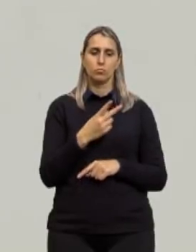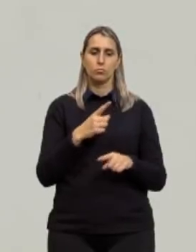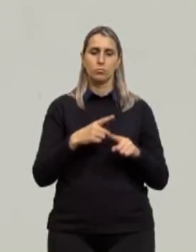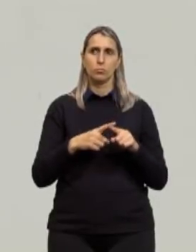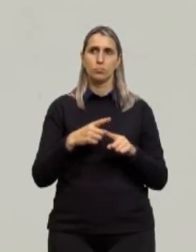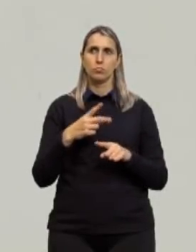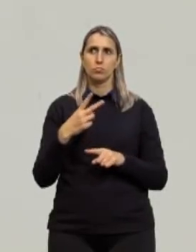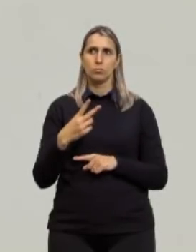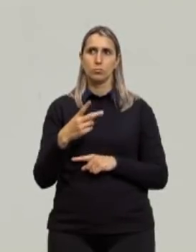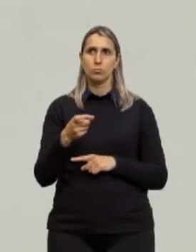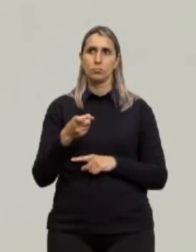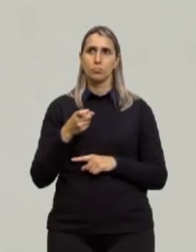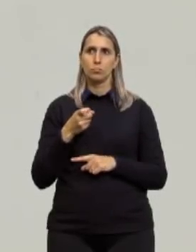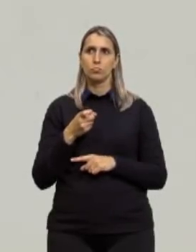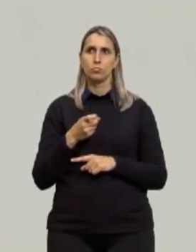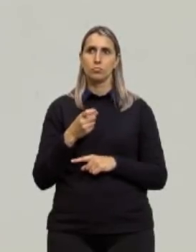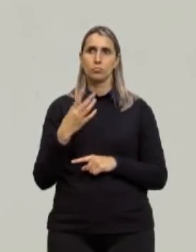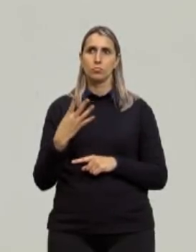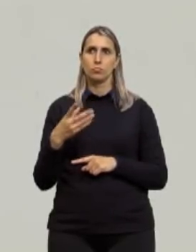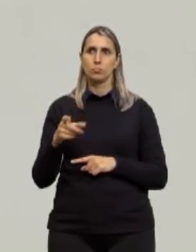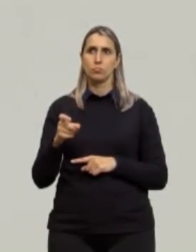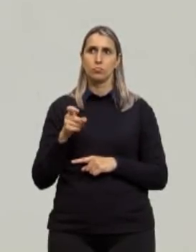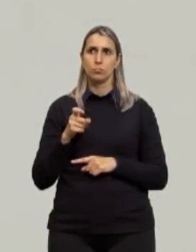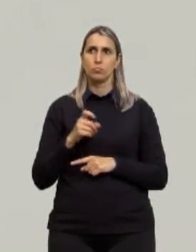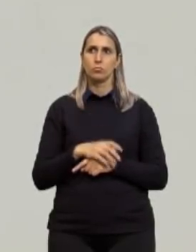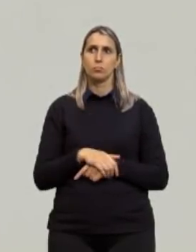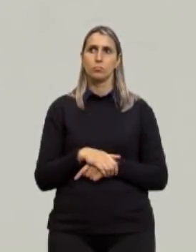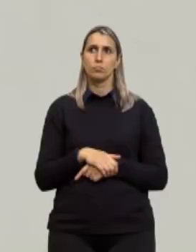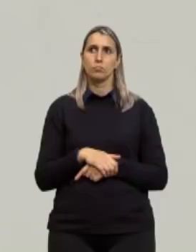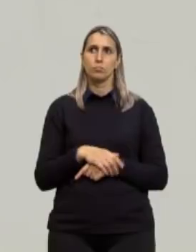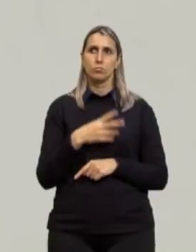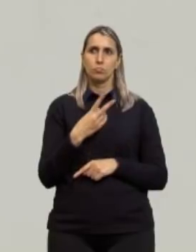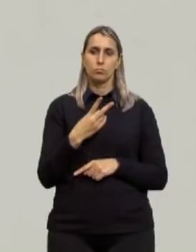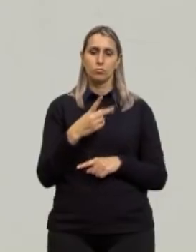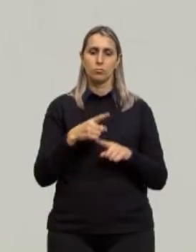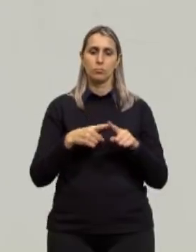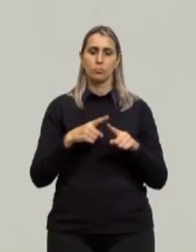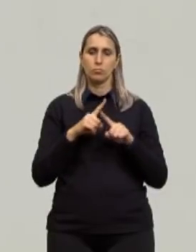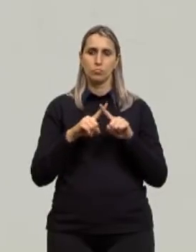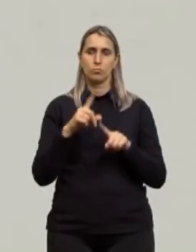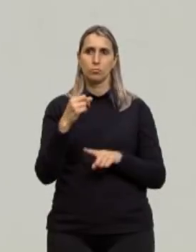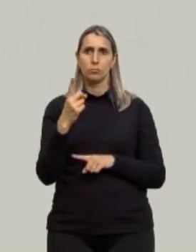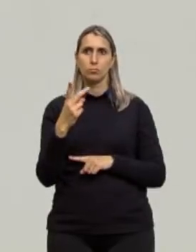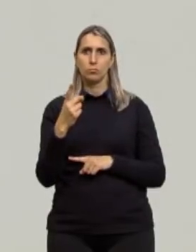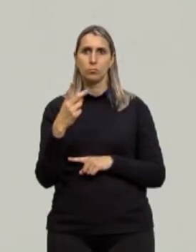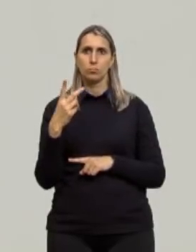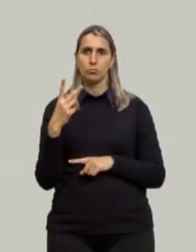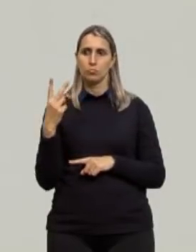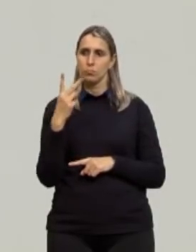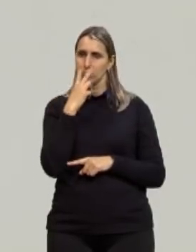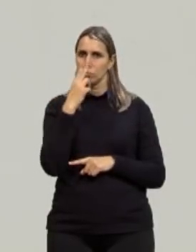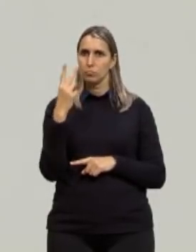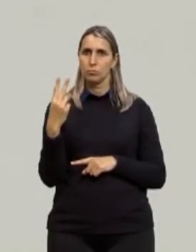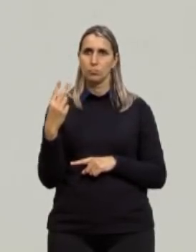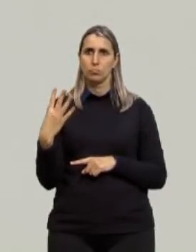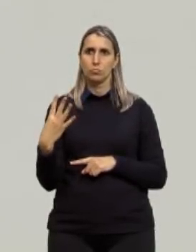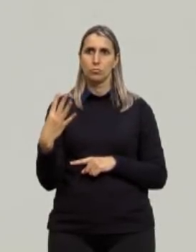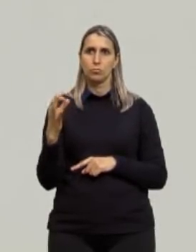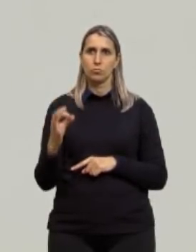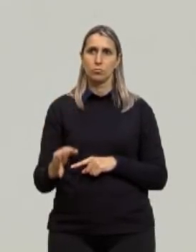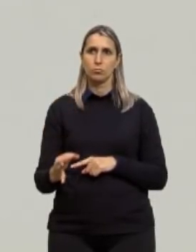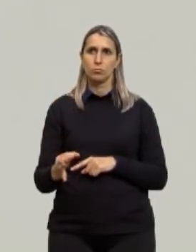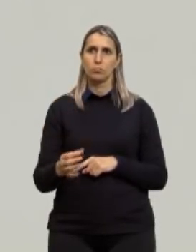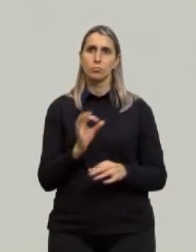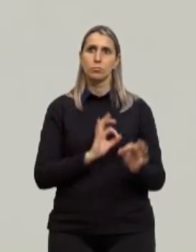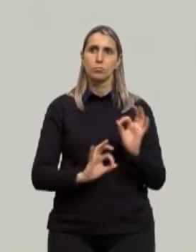2x 2x 4x duas vezes 1224 certo